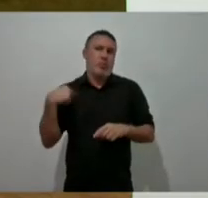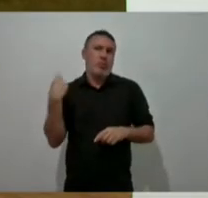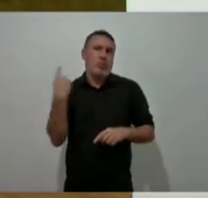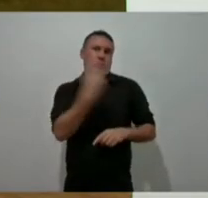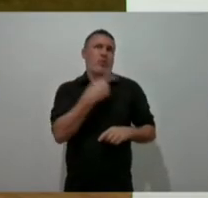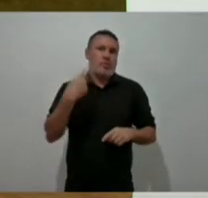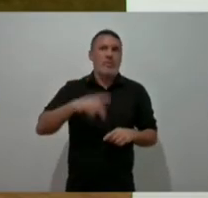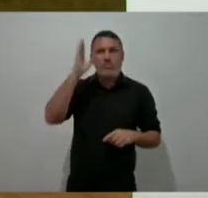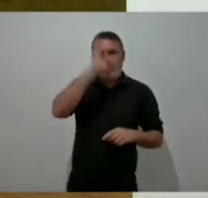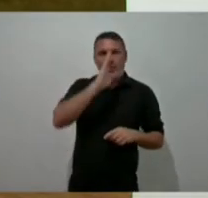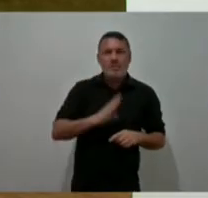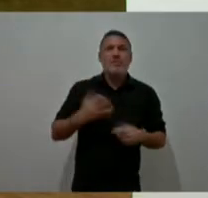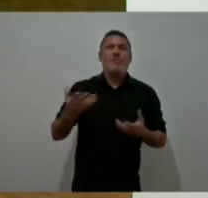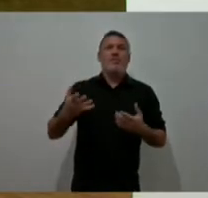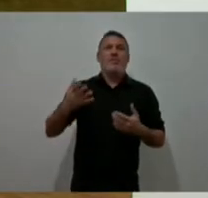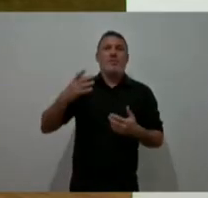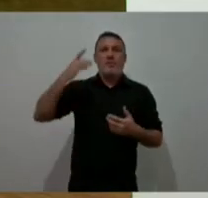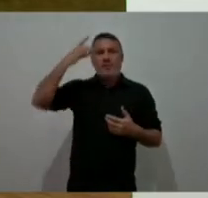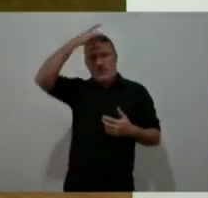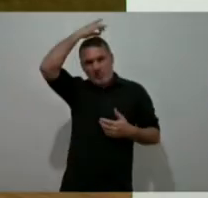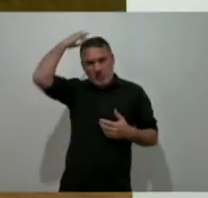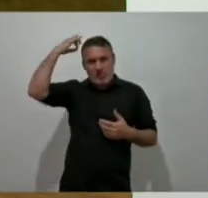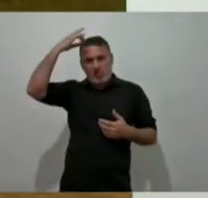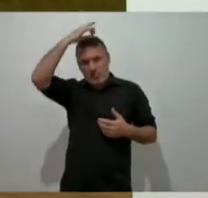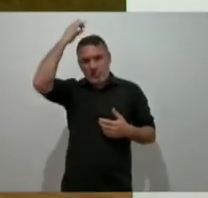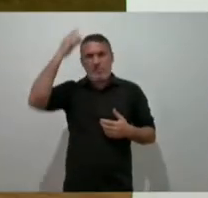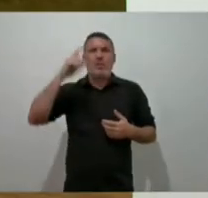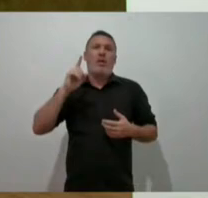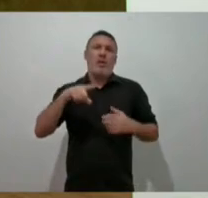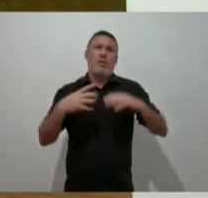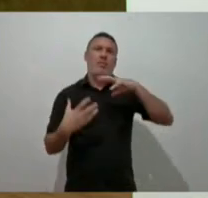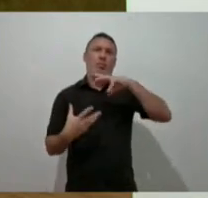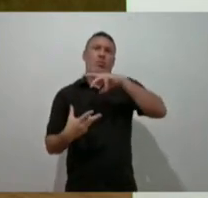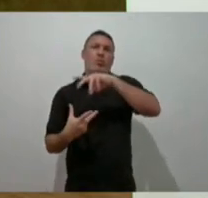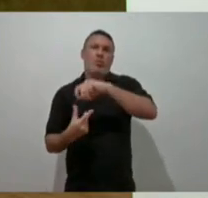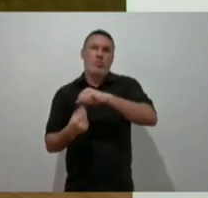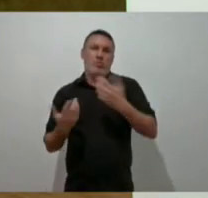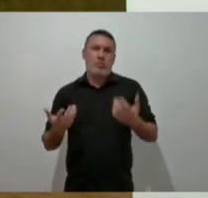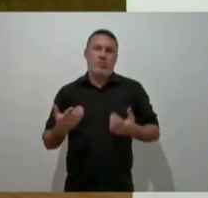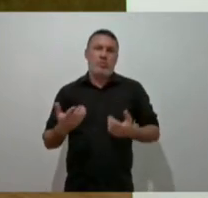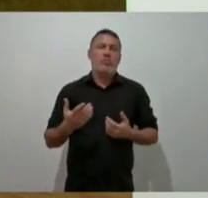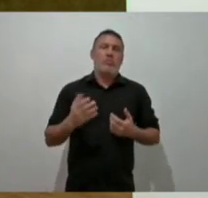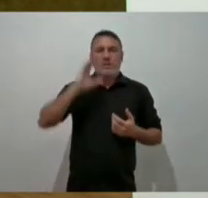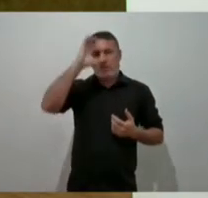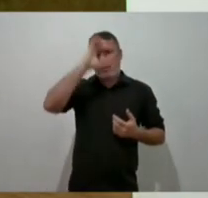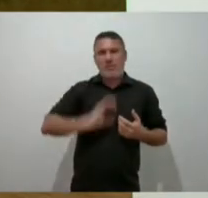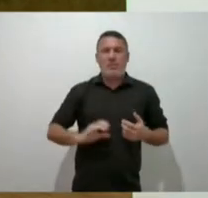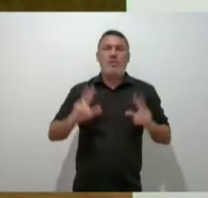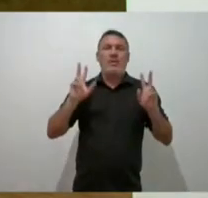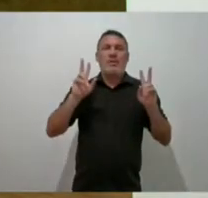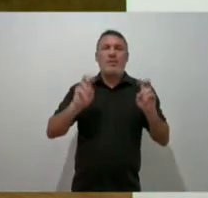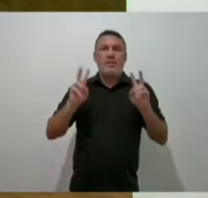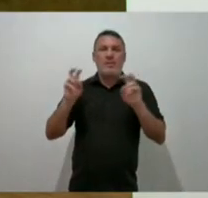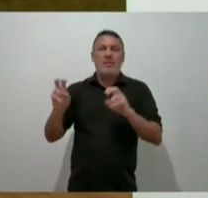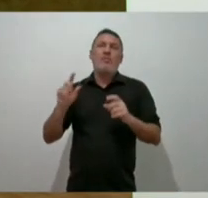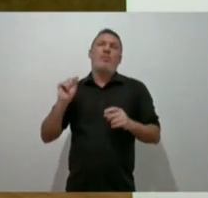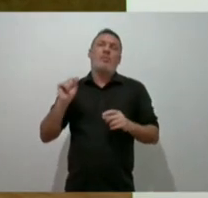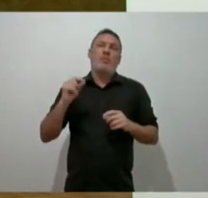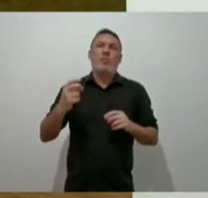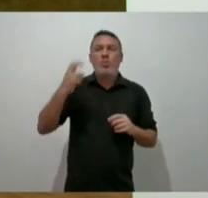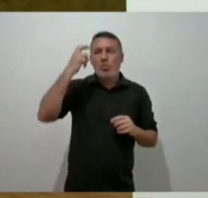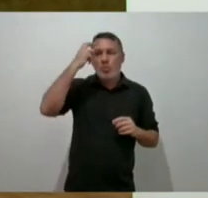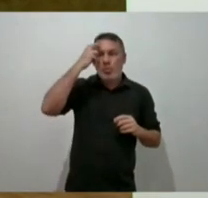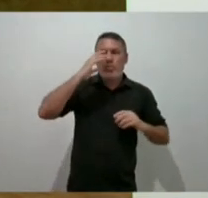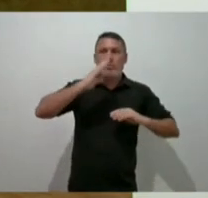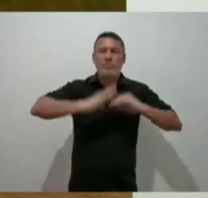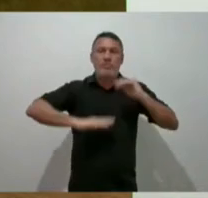capixabas, nós cidadãos do mundo, tema e cultura que trata de meio ambiente, que